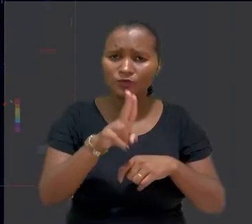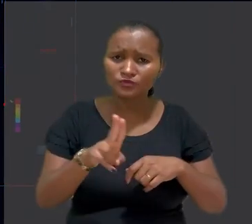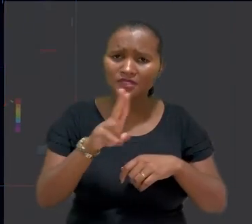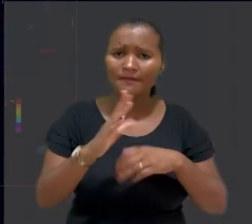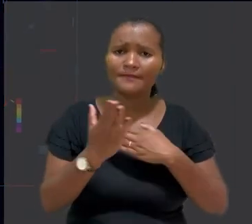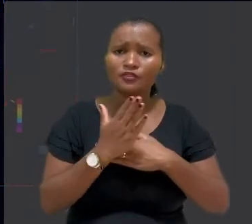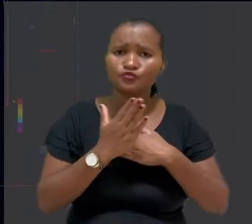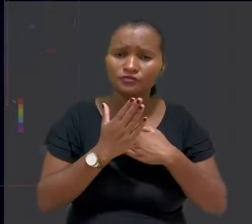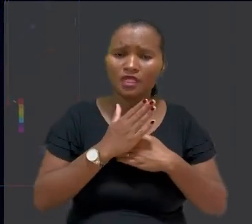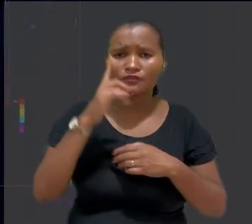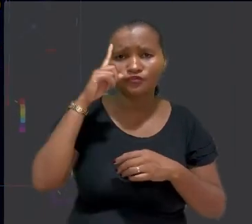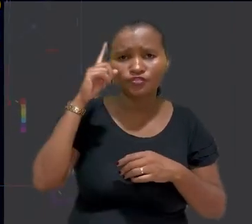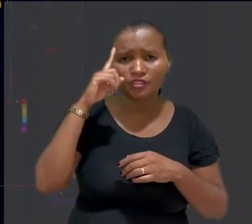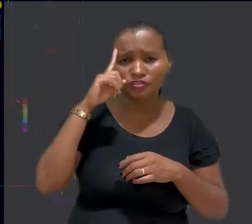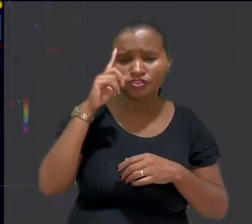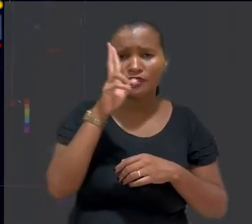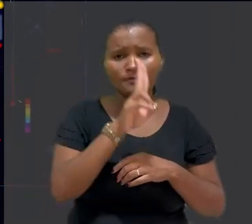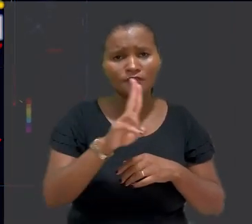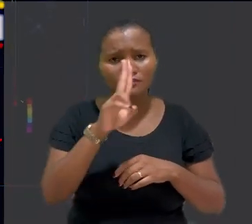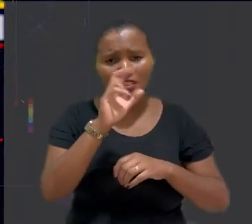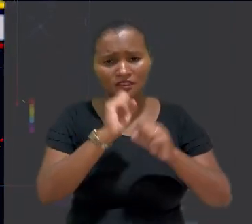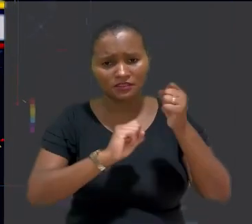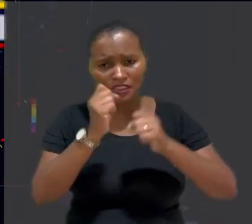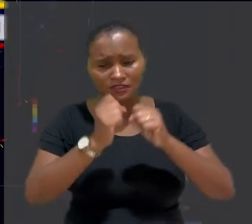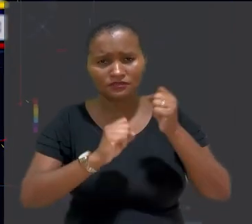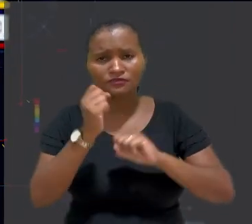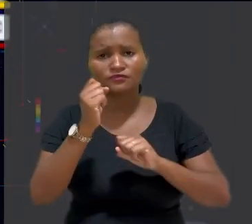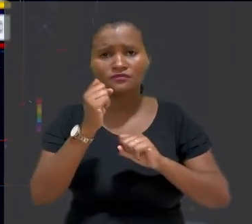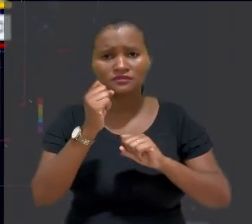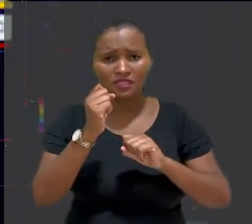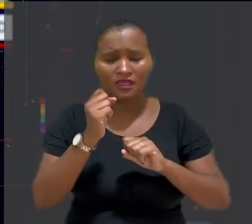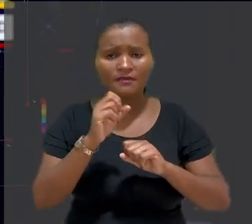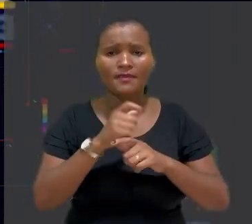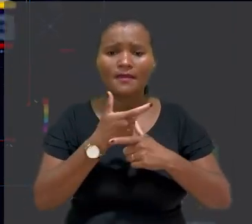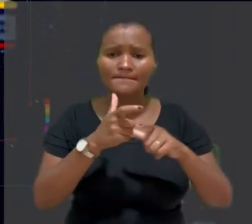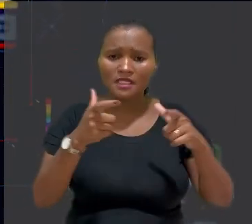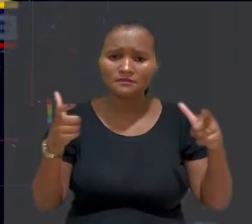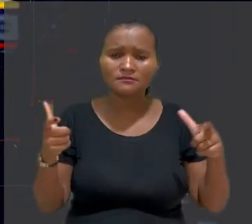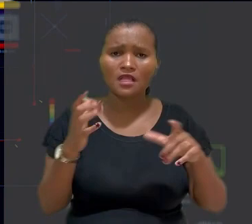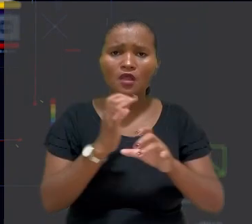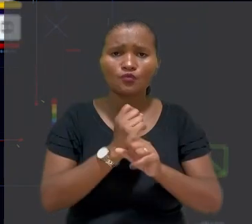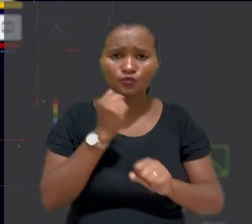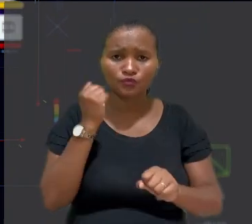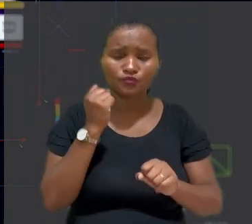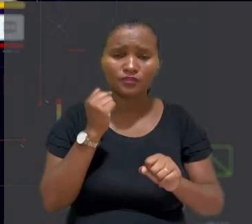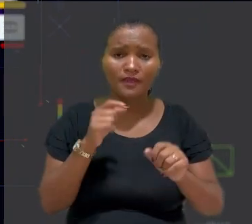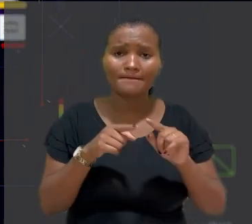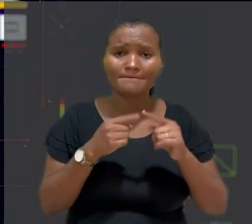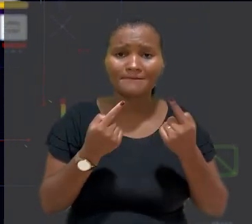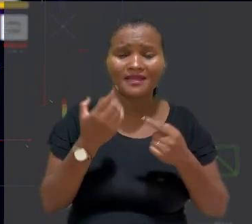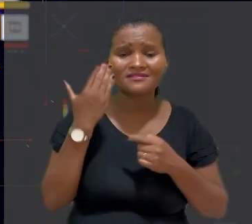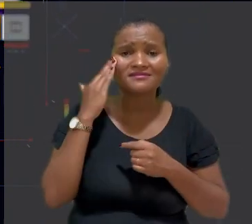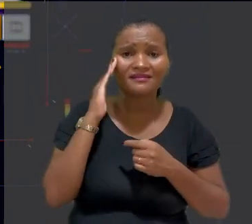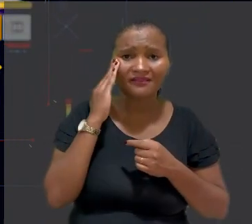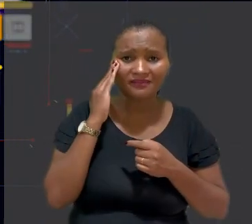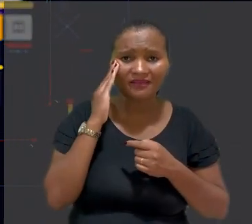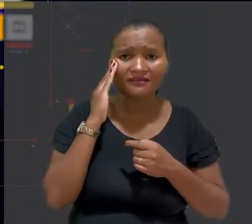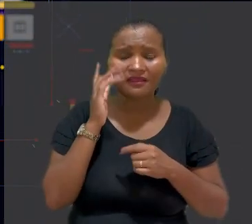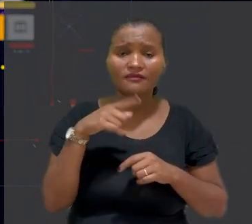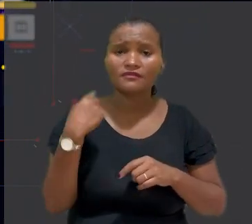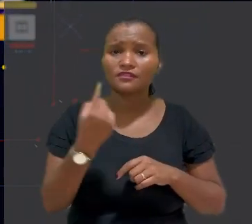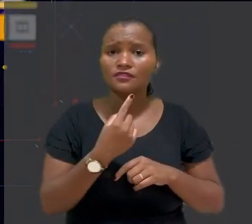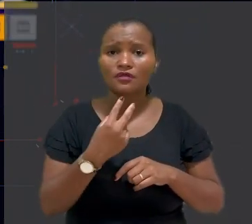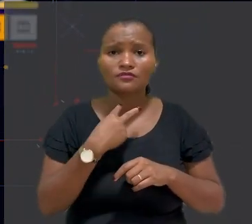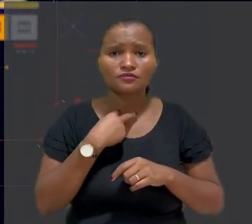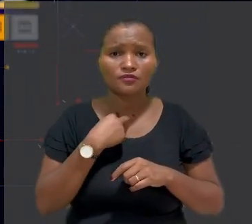dia, para otimizar as indústrias, reduzir o desperdício, maximizar o lucro, mas entender que a gente não pode